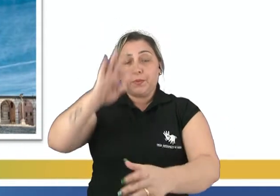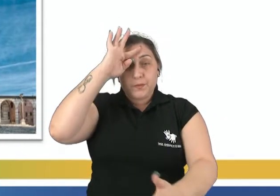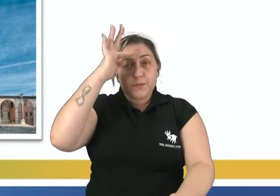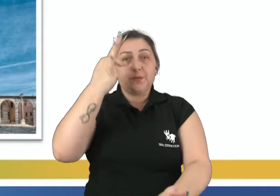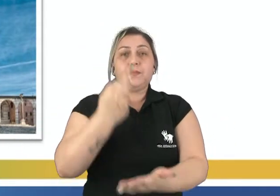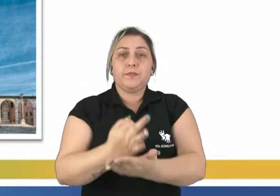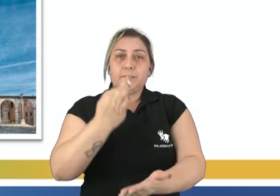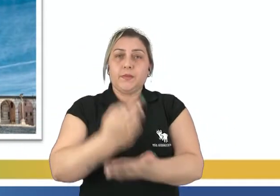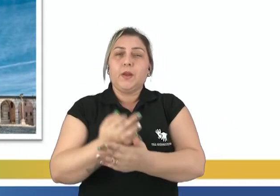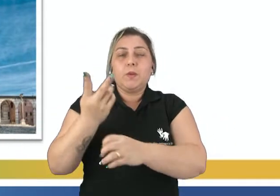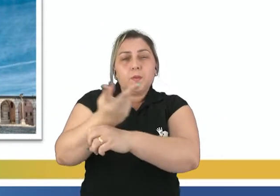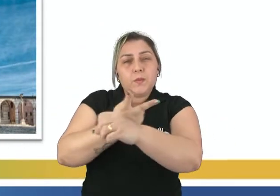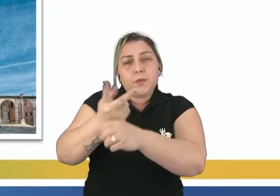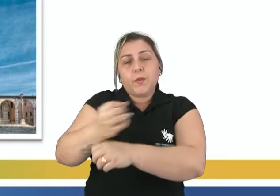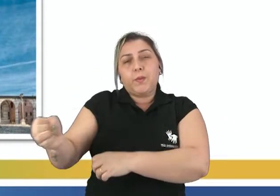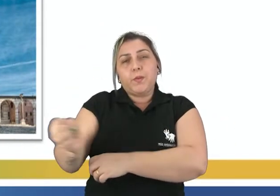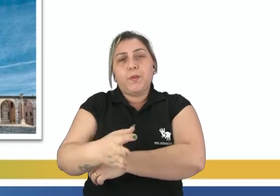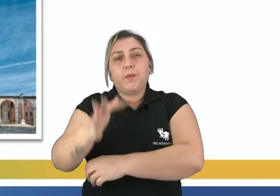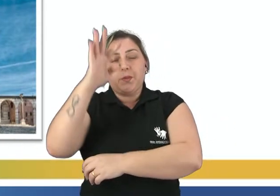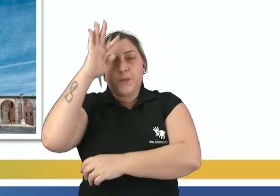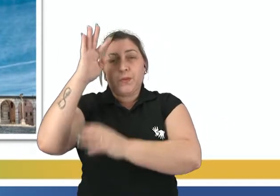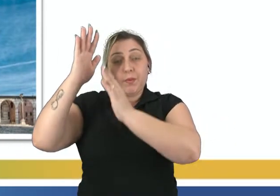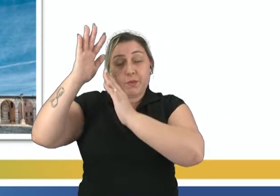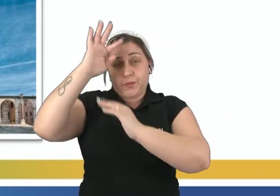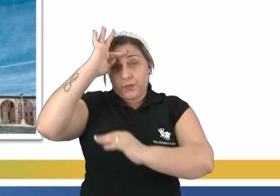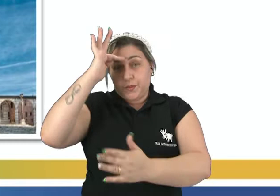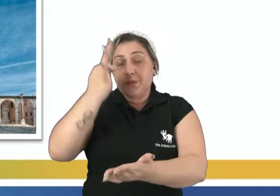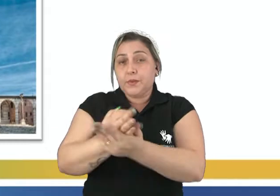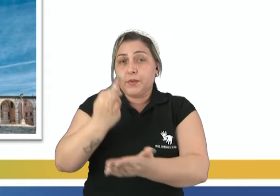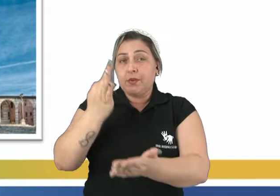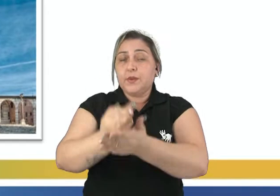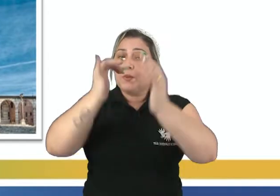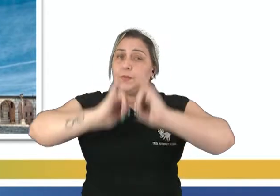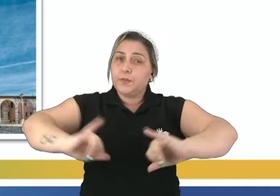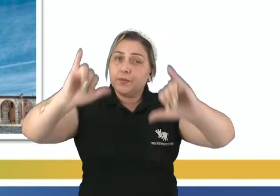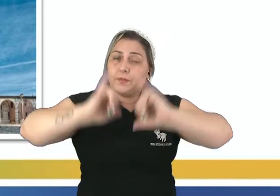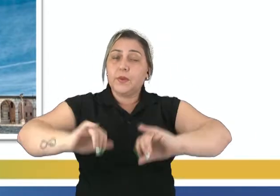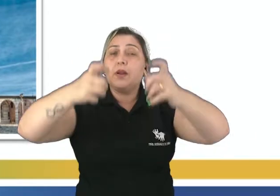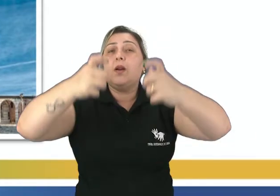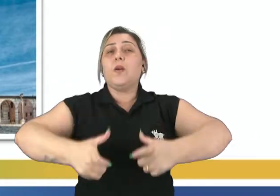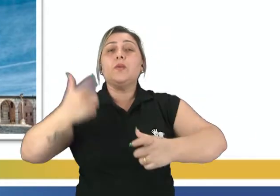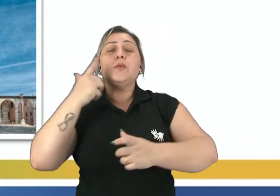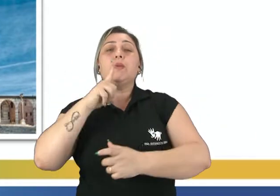seu império de fé. Então, começou a cada vez mais ir atrás de novos fiéis e